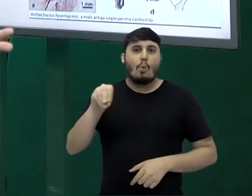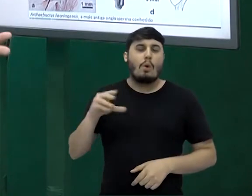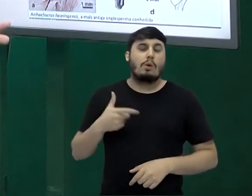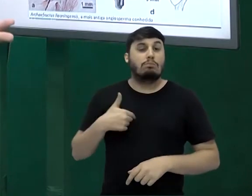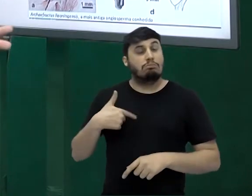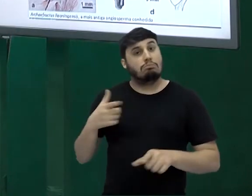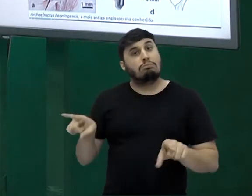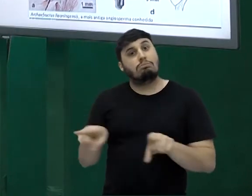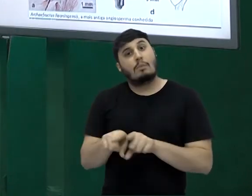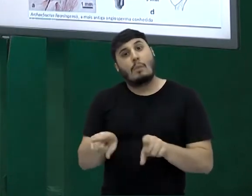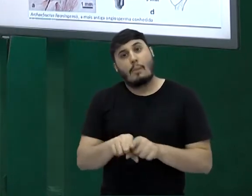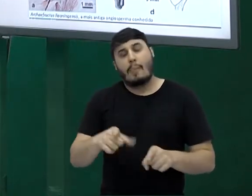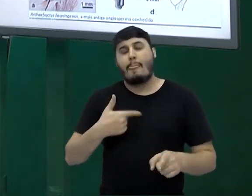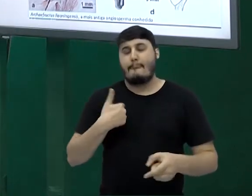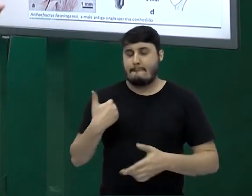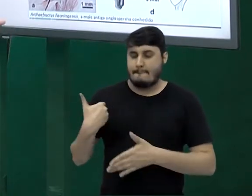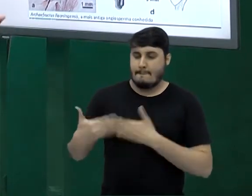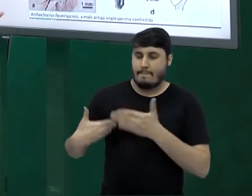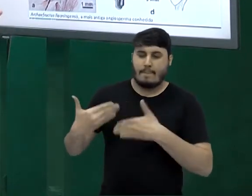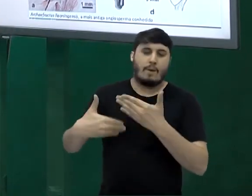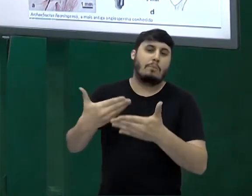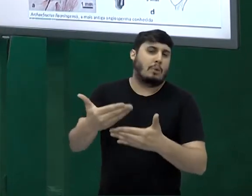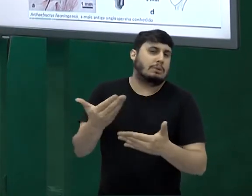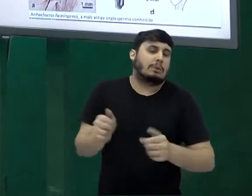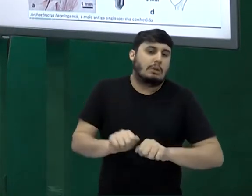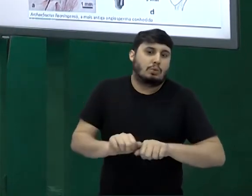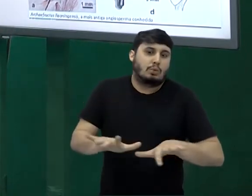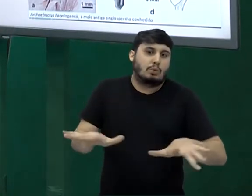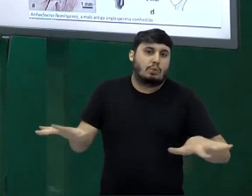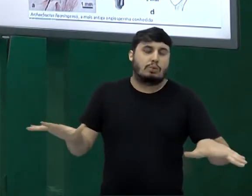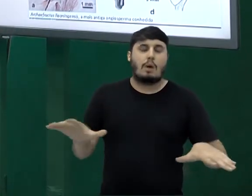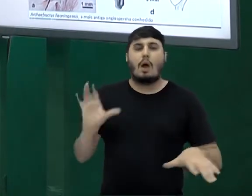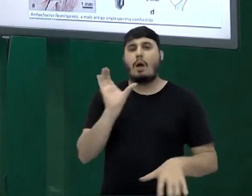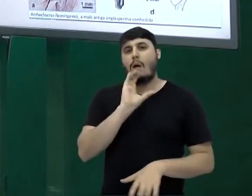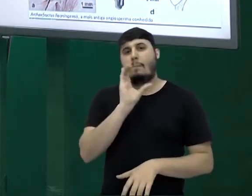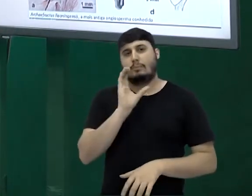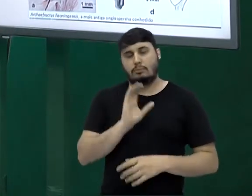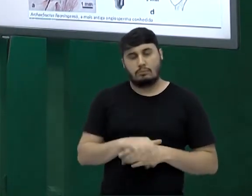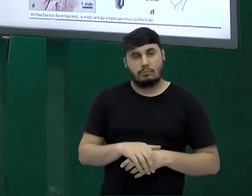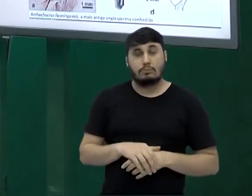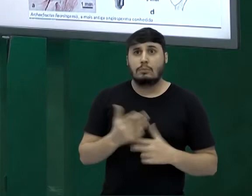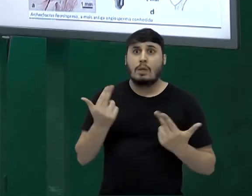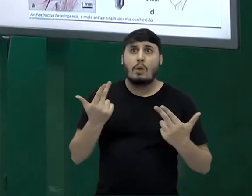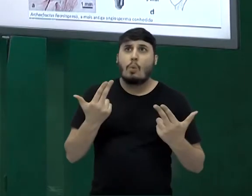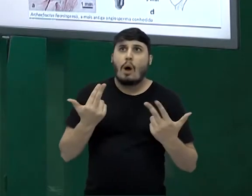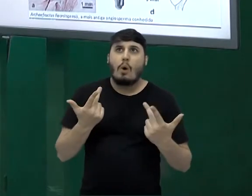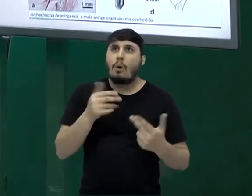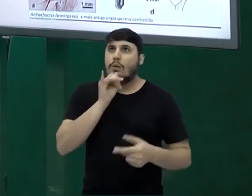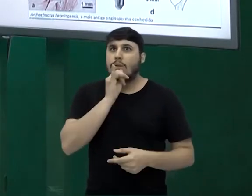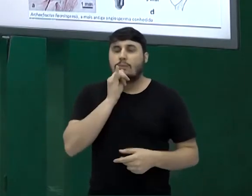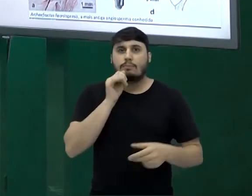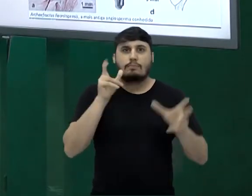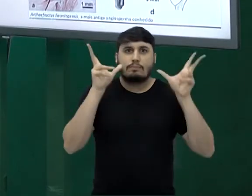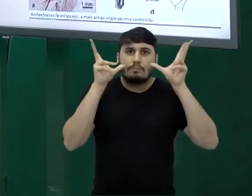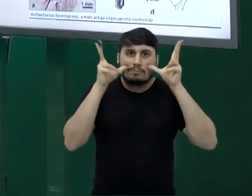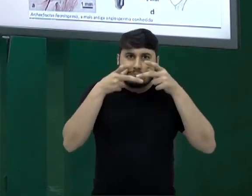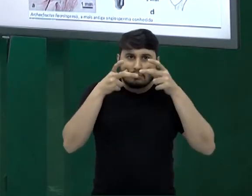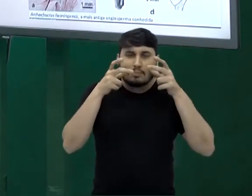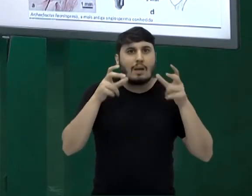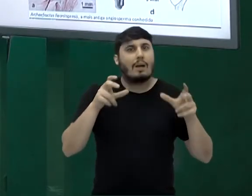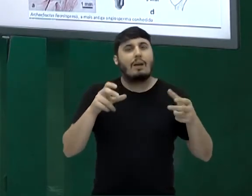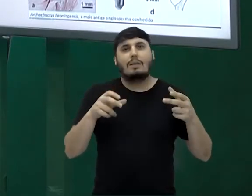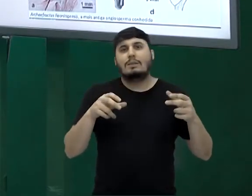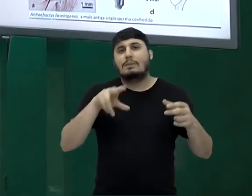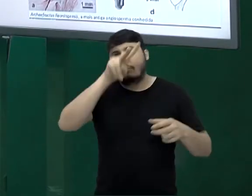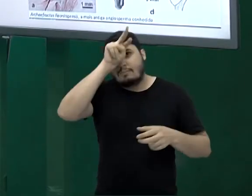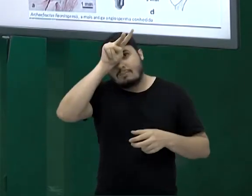processo de polinização gigantesco entre insetos e flores. Flores que se adaptam tanto ao inseto que parece que foram feitos assim,